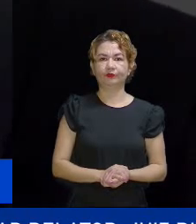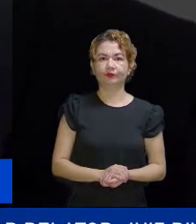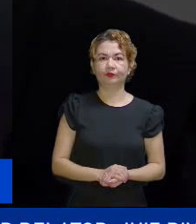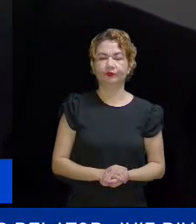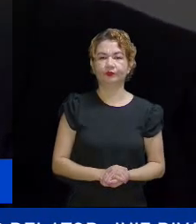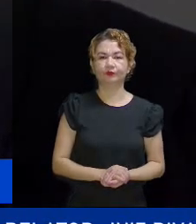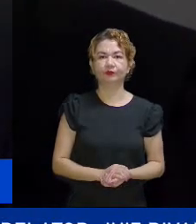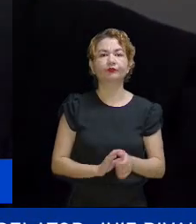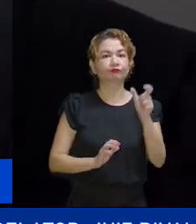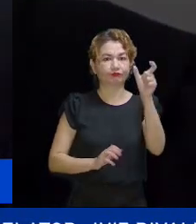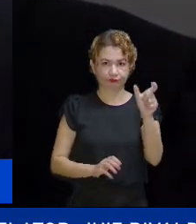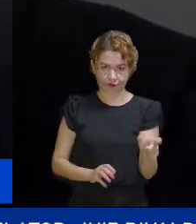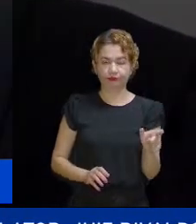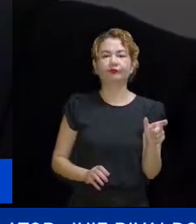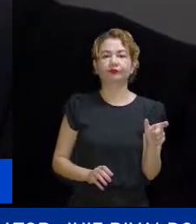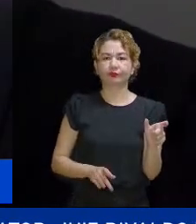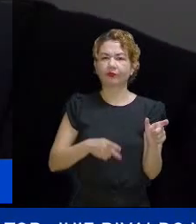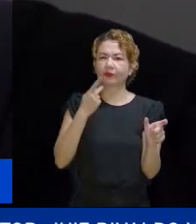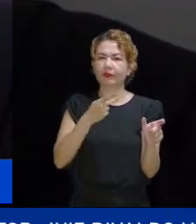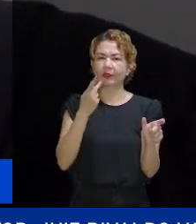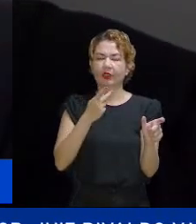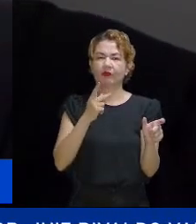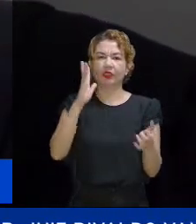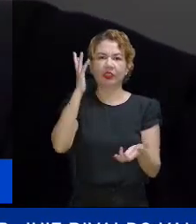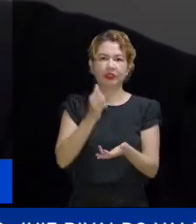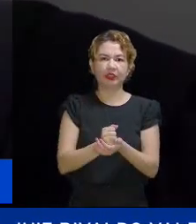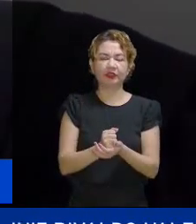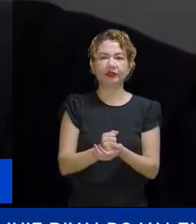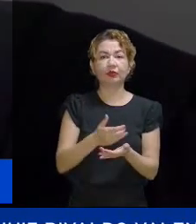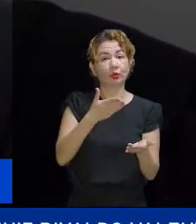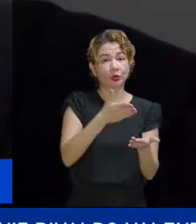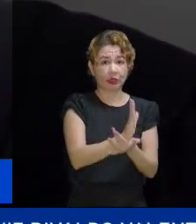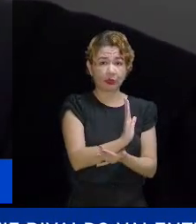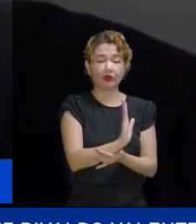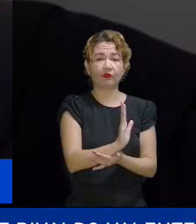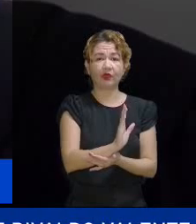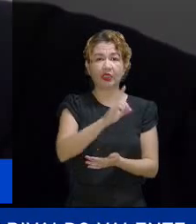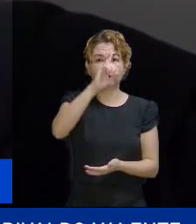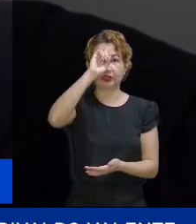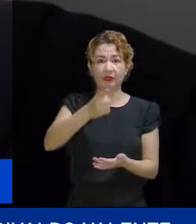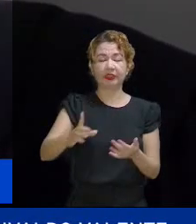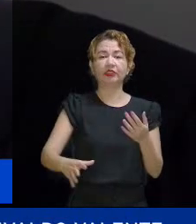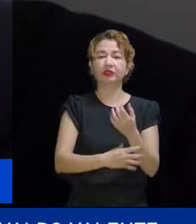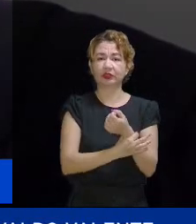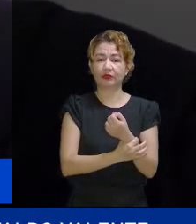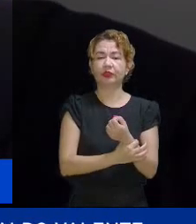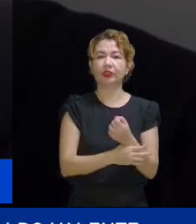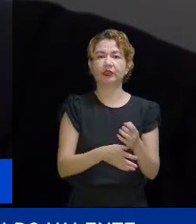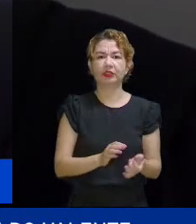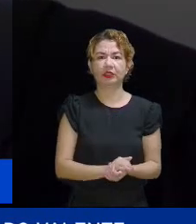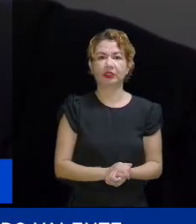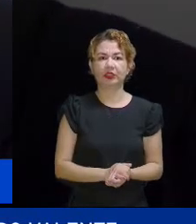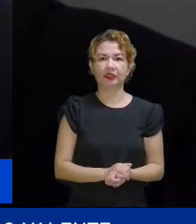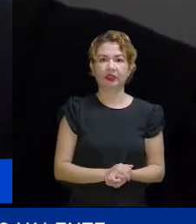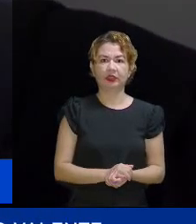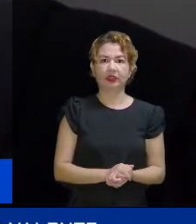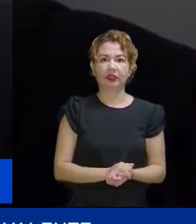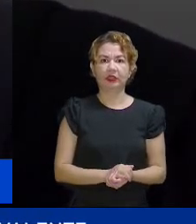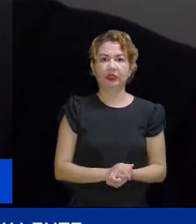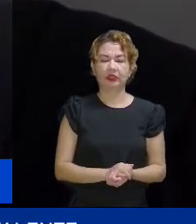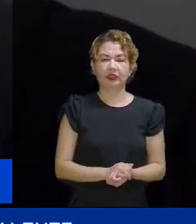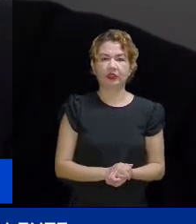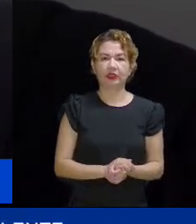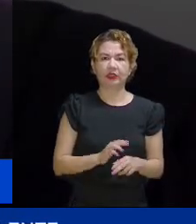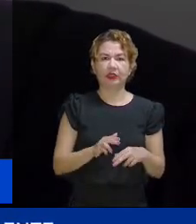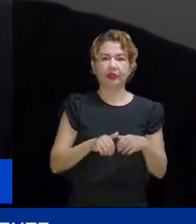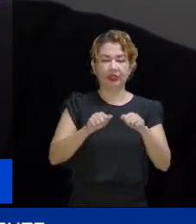A impetrante, por sua vez, cita decisões favoráveis, como o mandado de segurança que foi